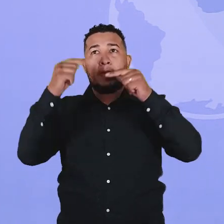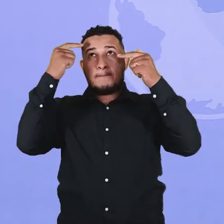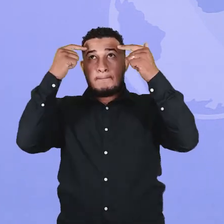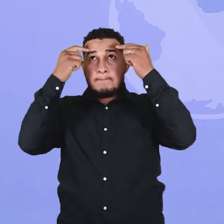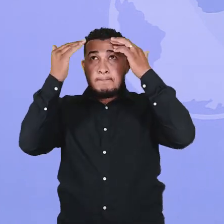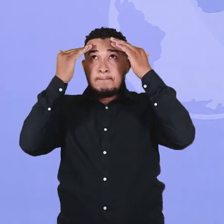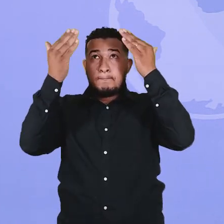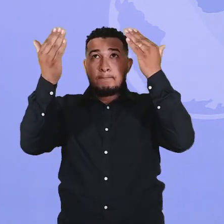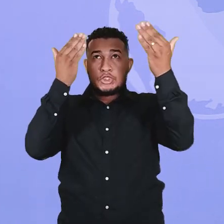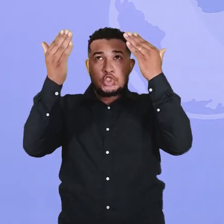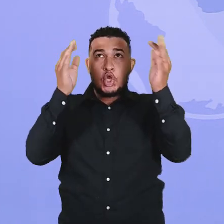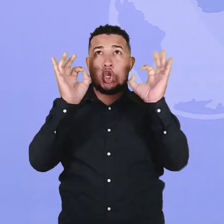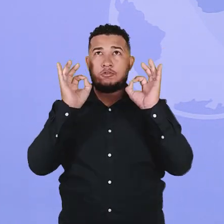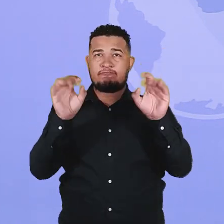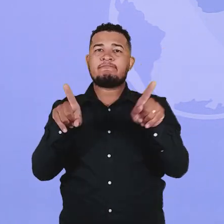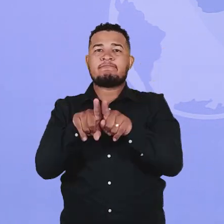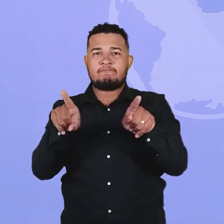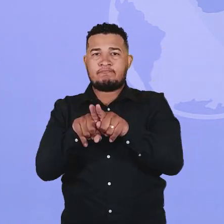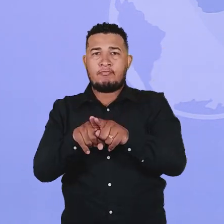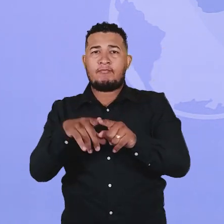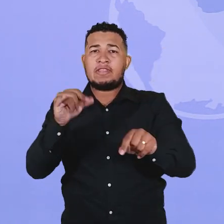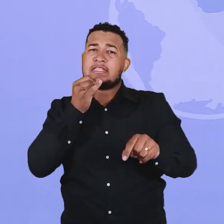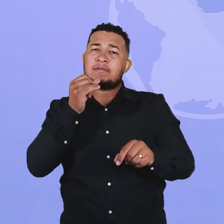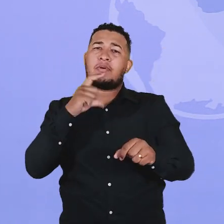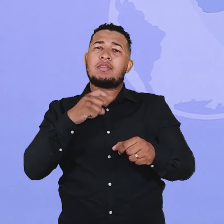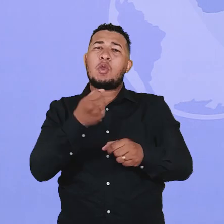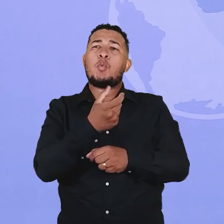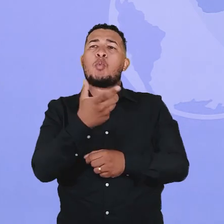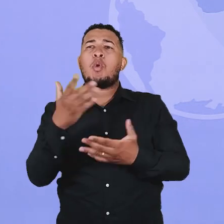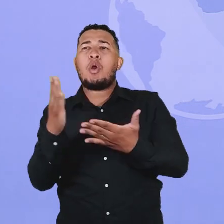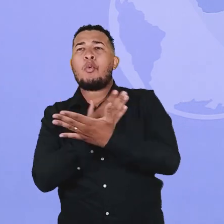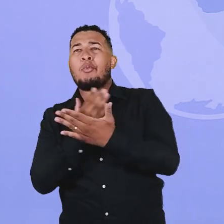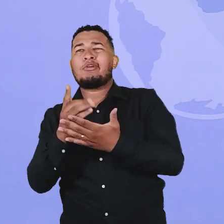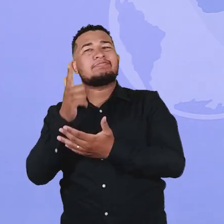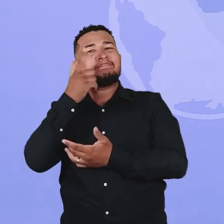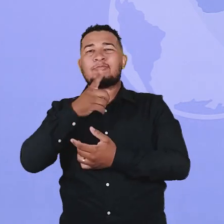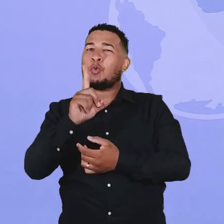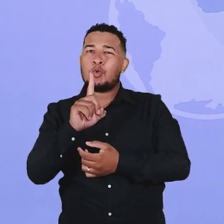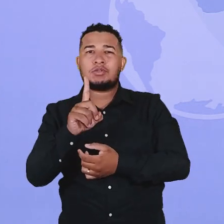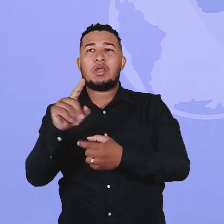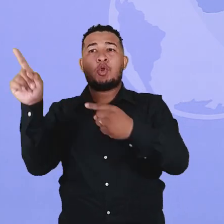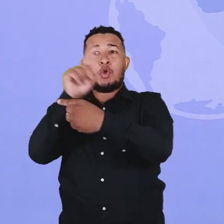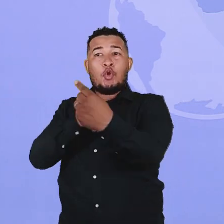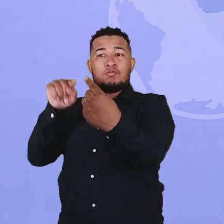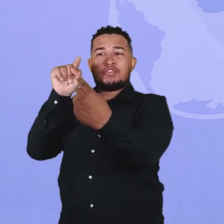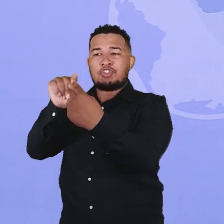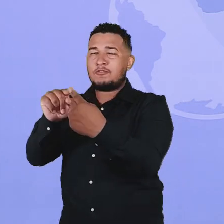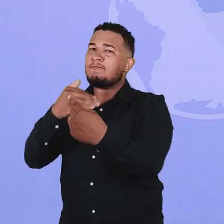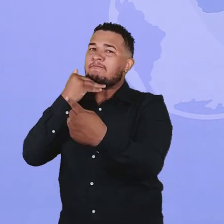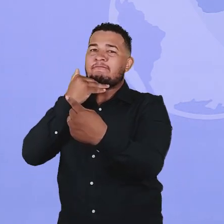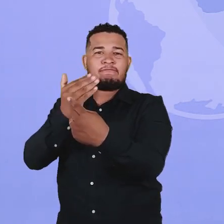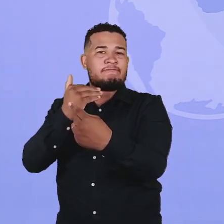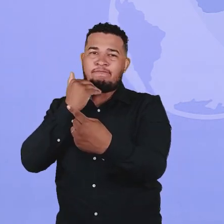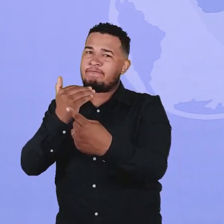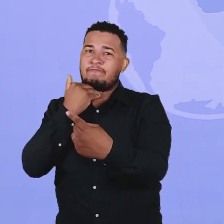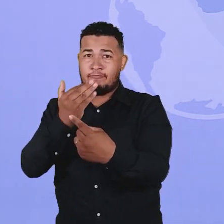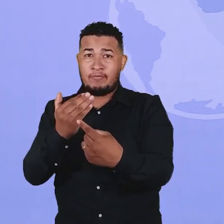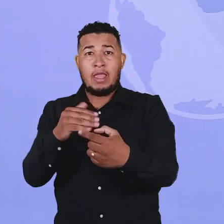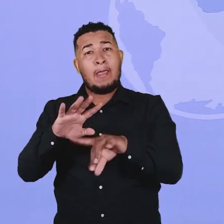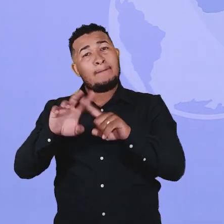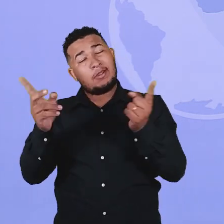você tem alguma situação que você não está conseguindo compreender, algum objetivo que você não está alcançando, e aí, infelizmente,